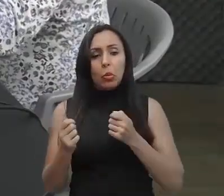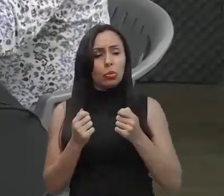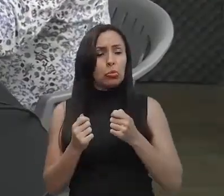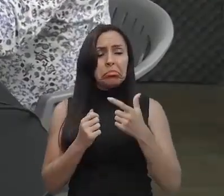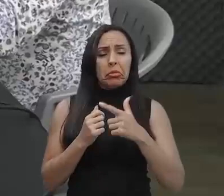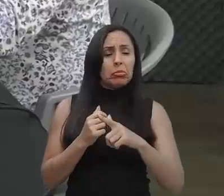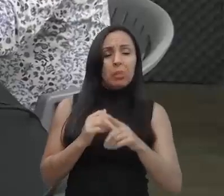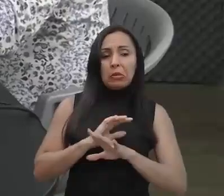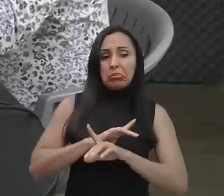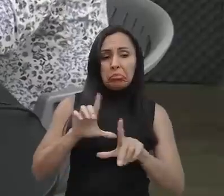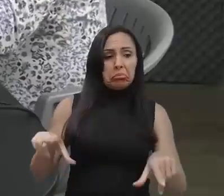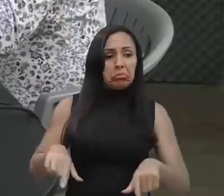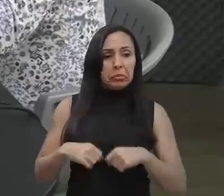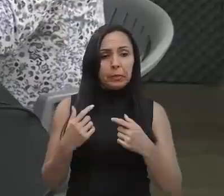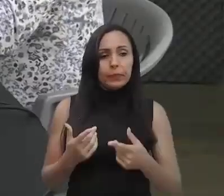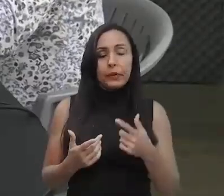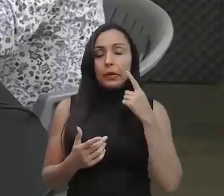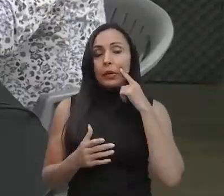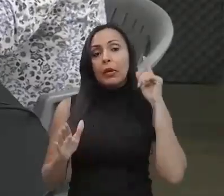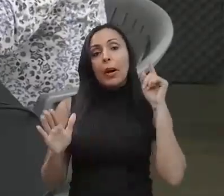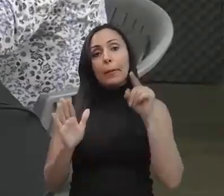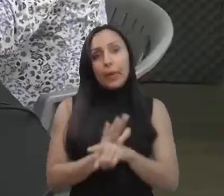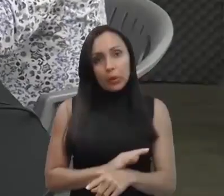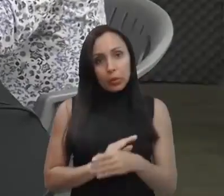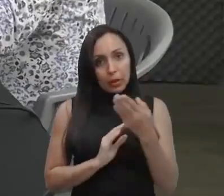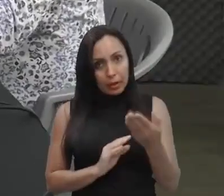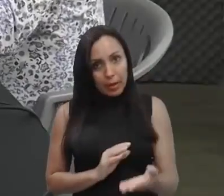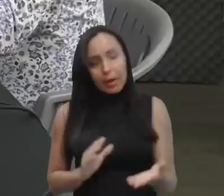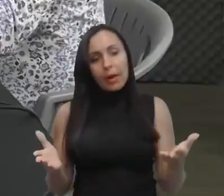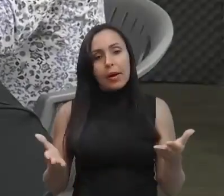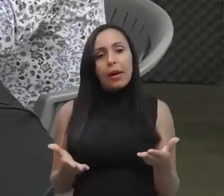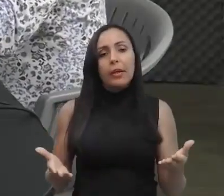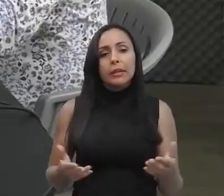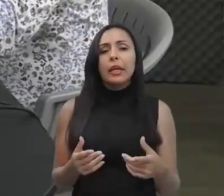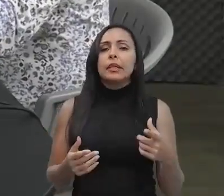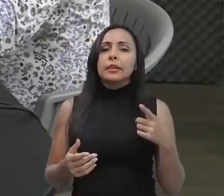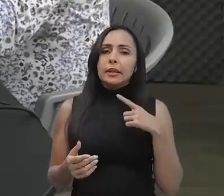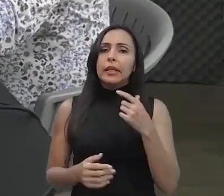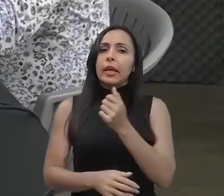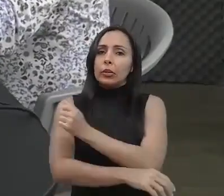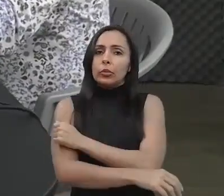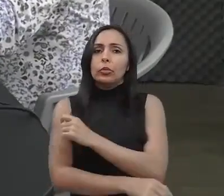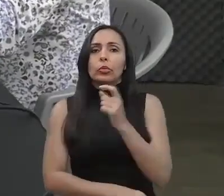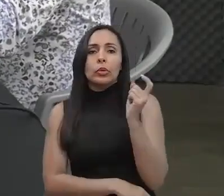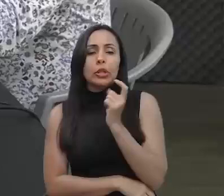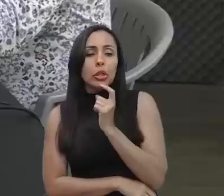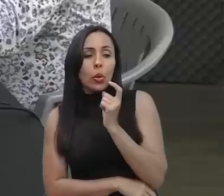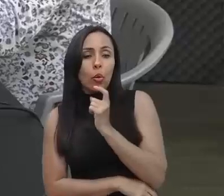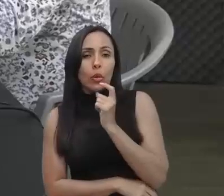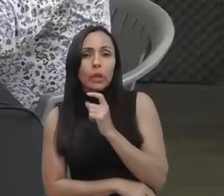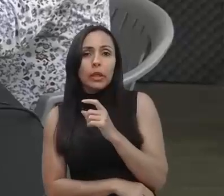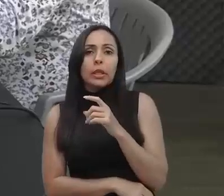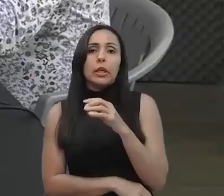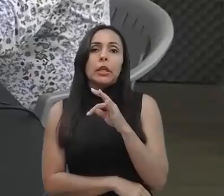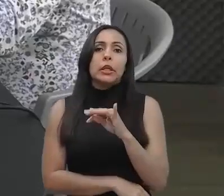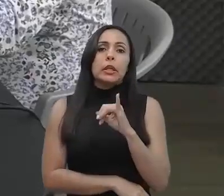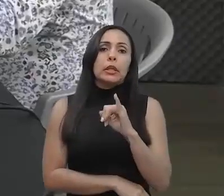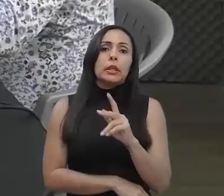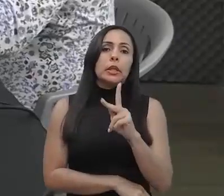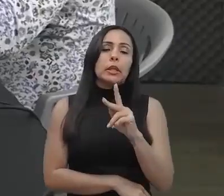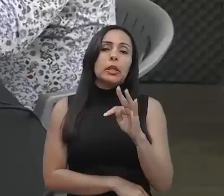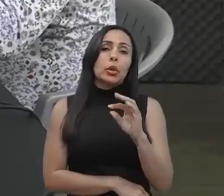uma pergunta interessante sobre essa coisa de produção de conteúdo porque a gente tem aluno tiktok a gente tem aluno né que é que é que tá produzindo conteúdo